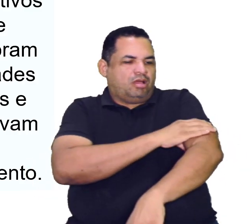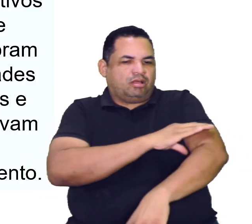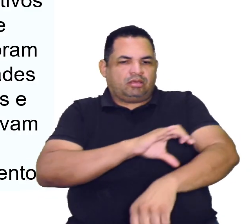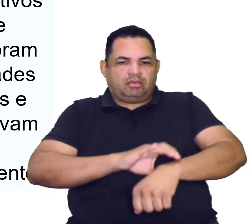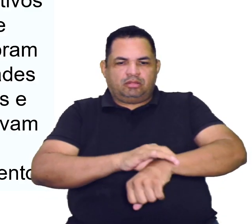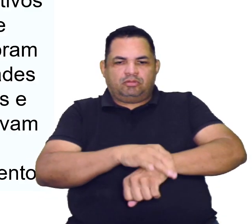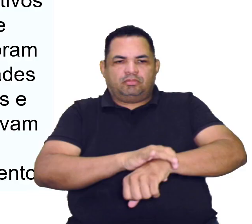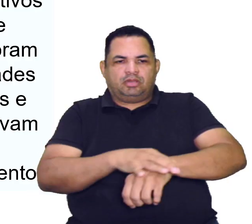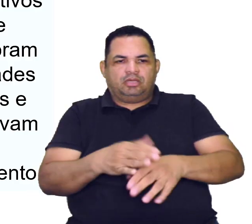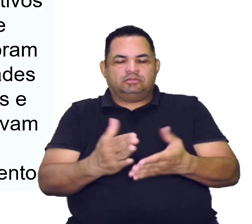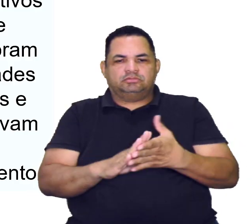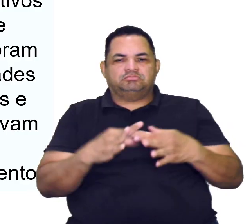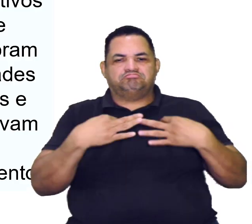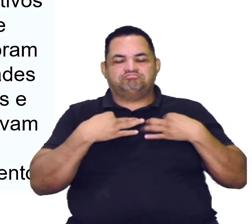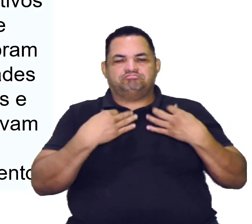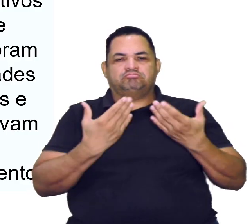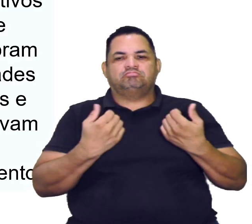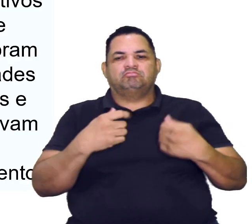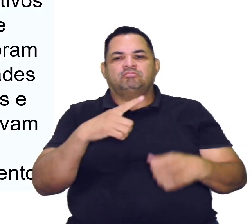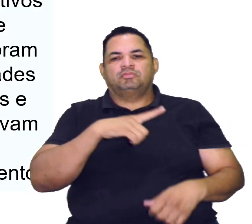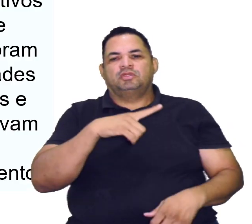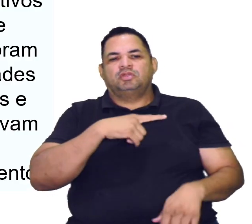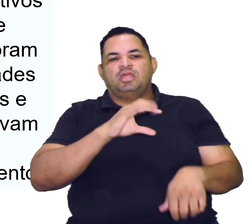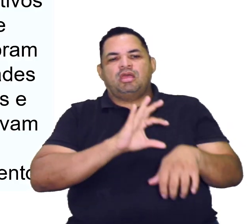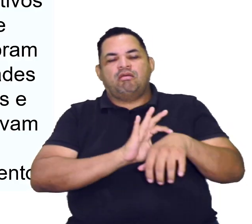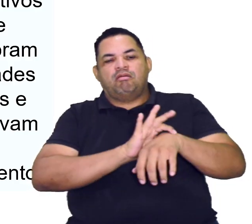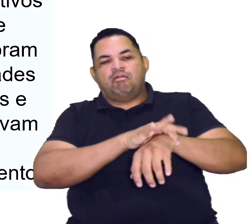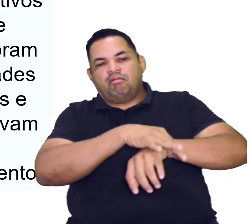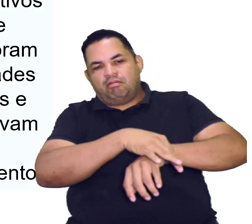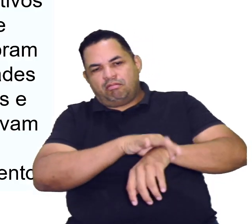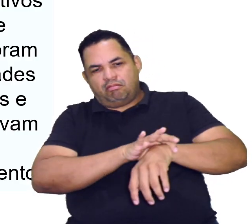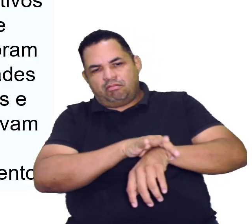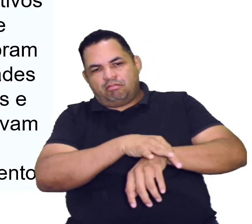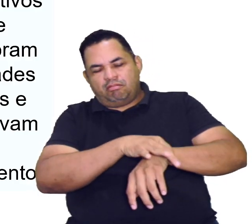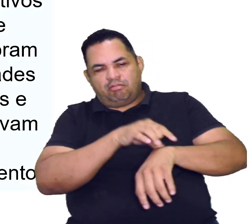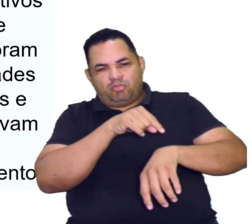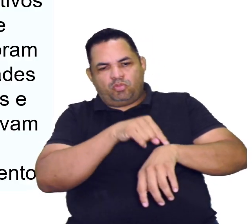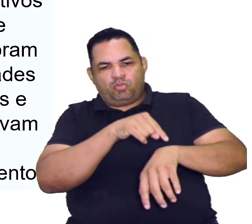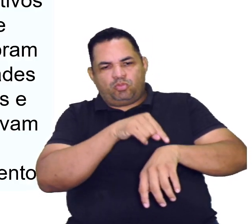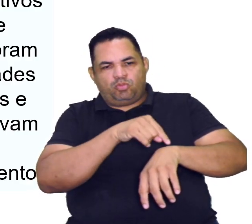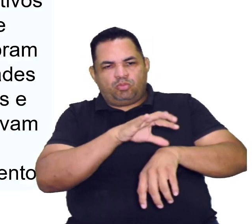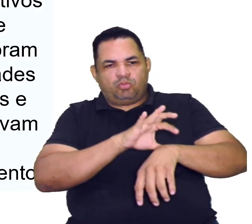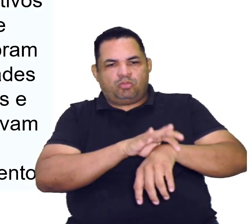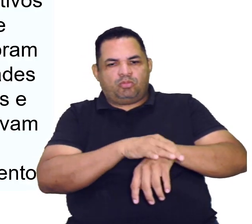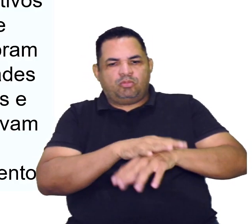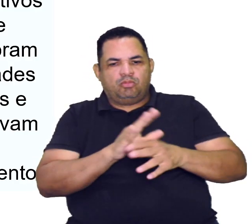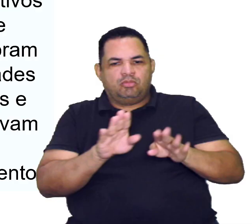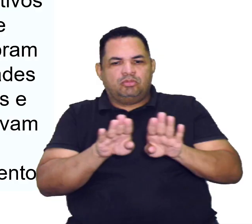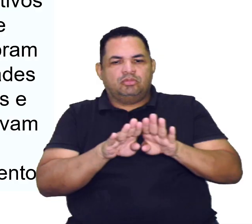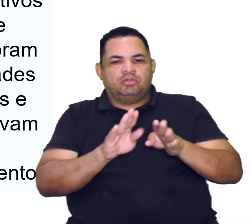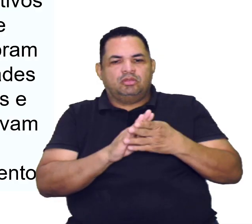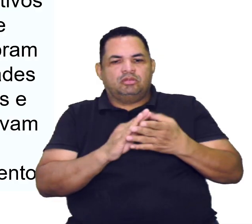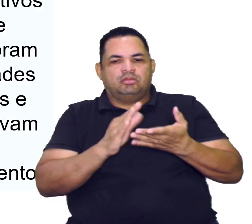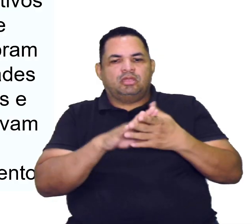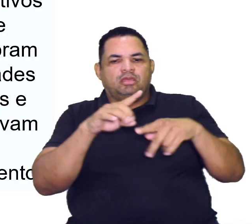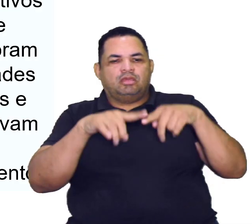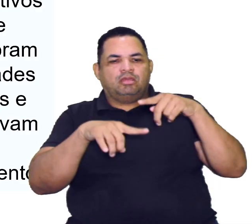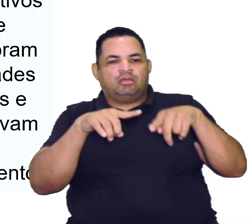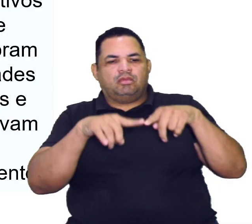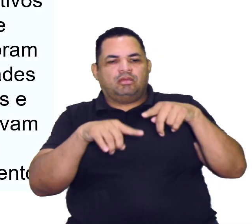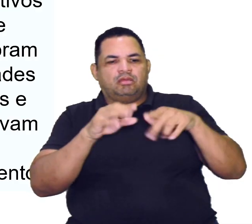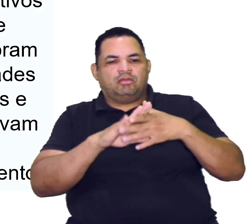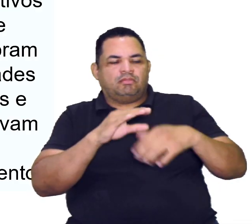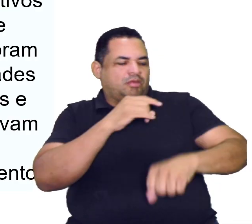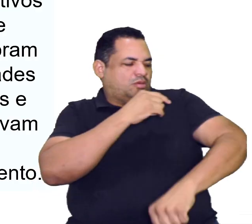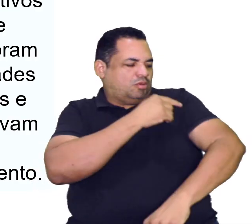de tecnologias vestíveis, a gente tem relógios, a gente tem dispositivos que vão monitorar aí